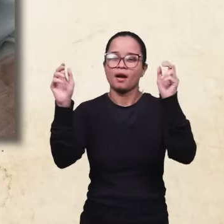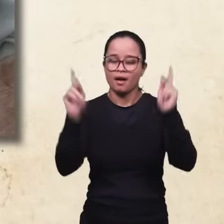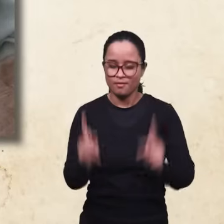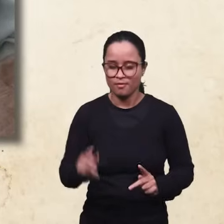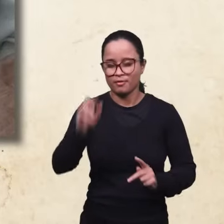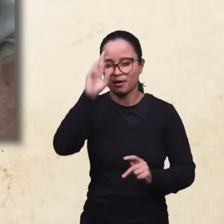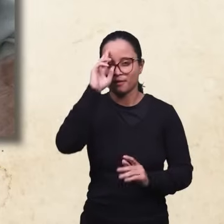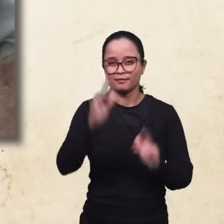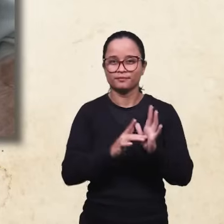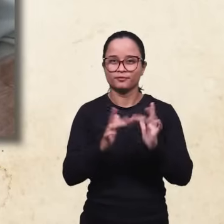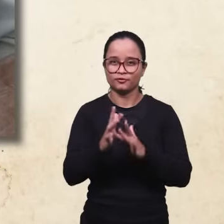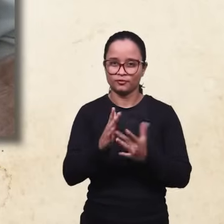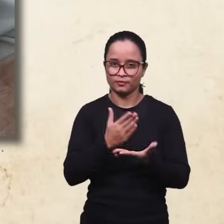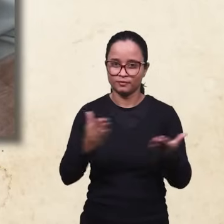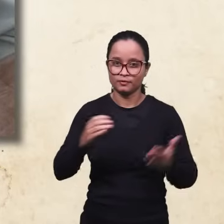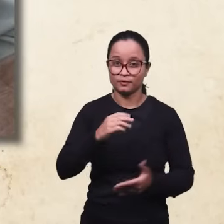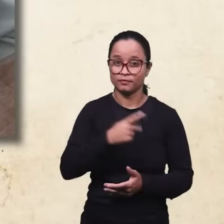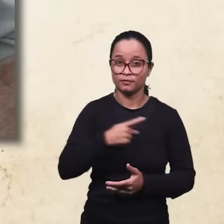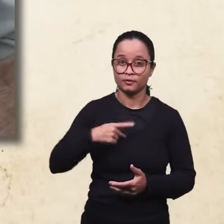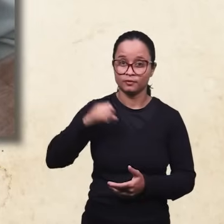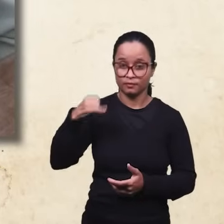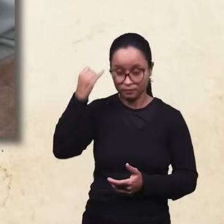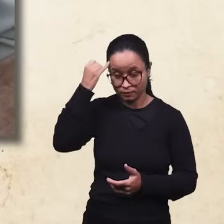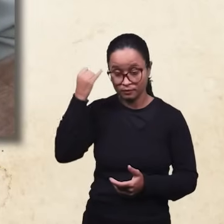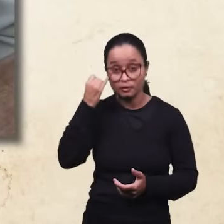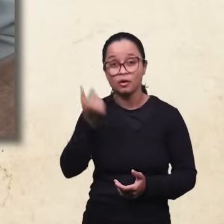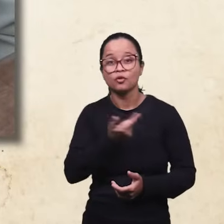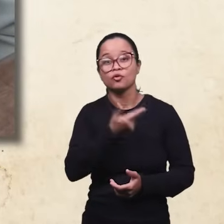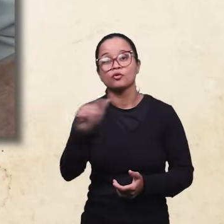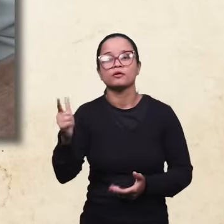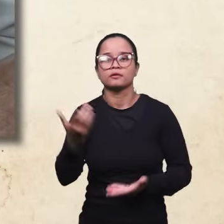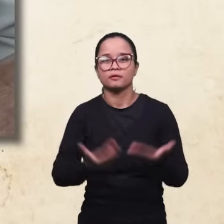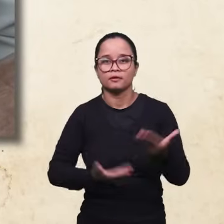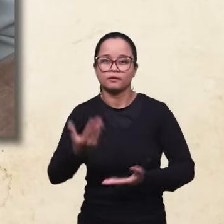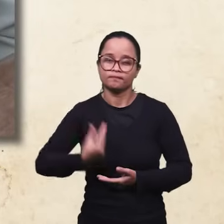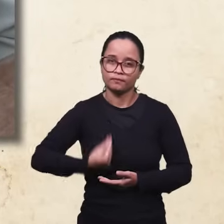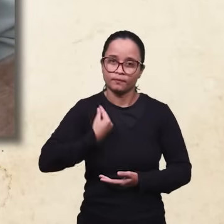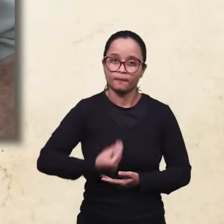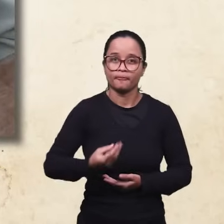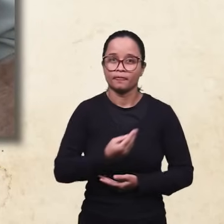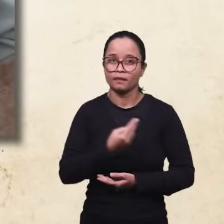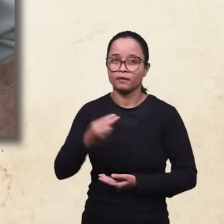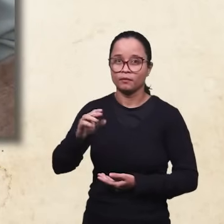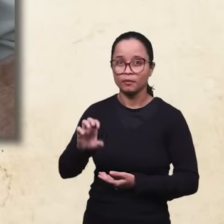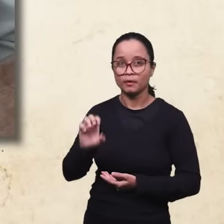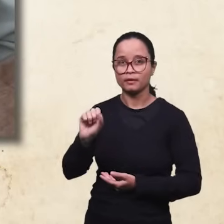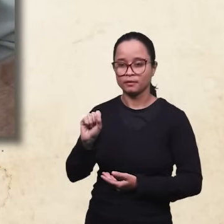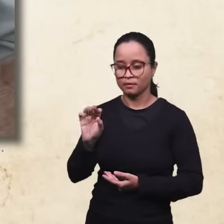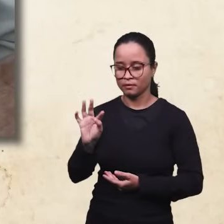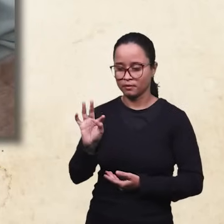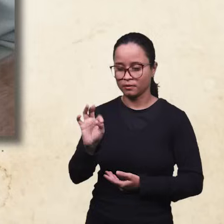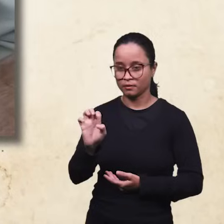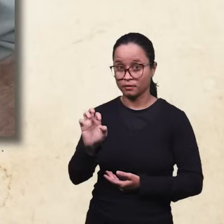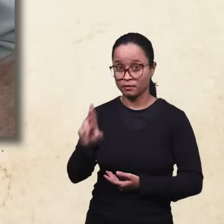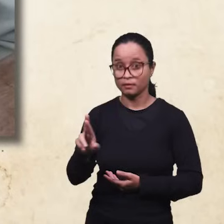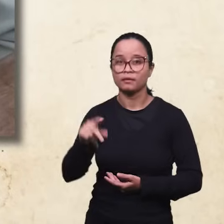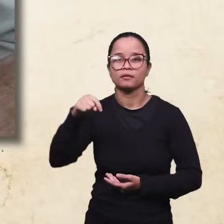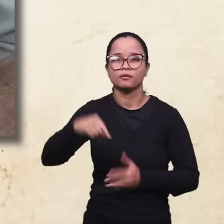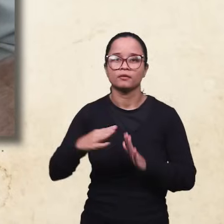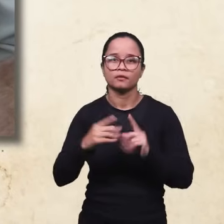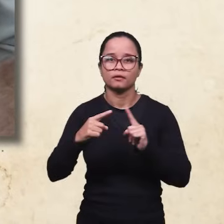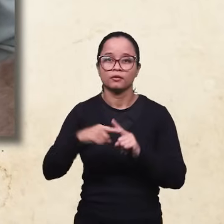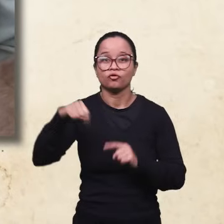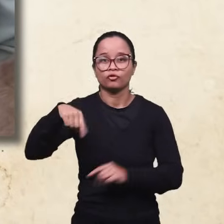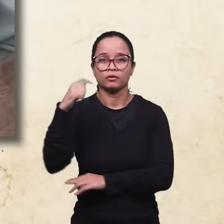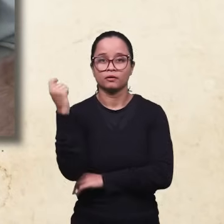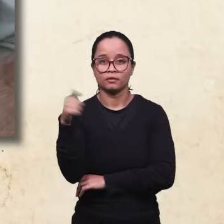A paz do Senhor Jesus, pastor Josias, como também aos demais irmãos aí presentes. Meu nome é Esther, sou da Igreja de Santa Maria, aqui